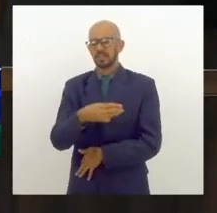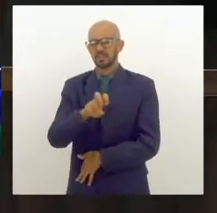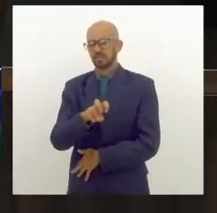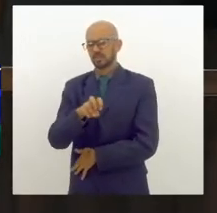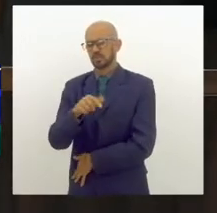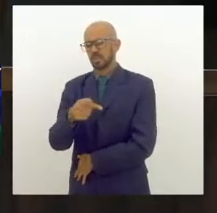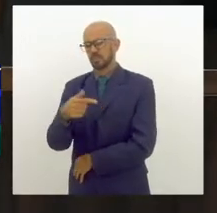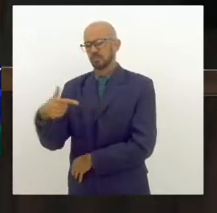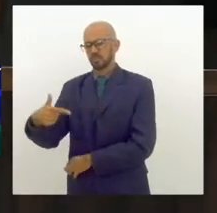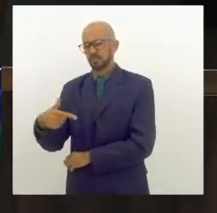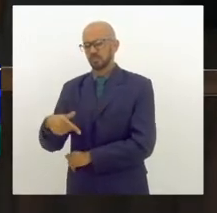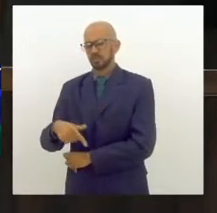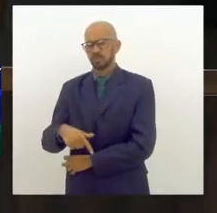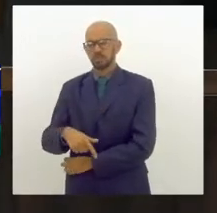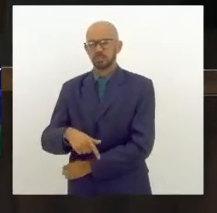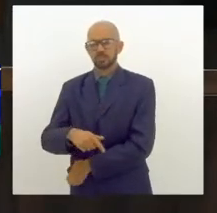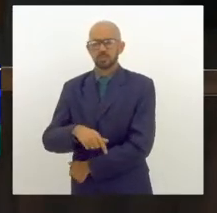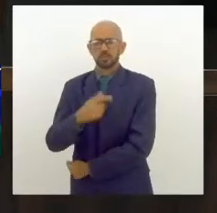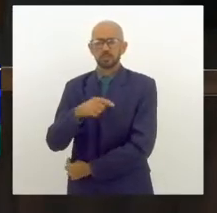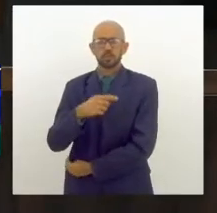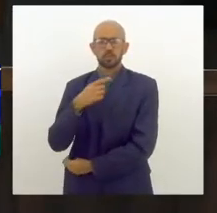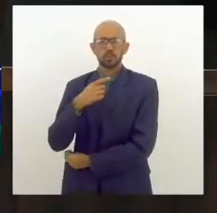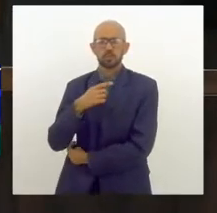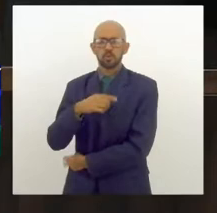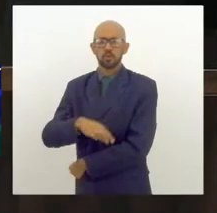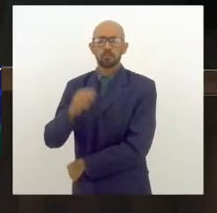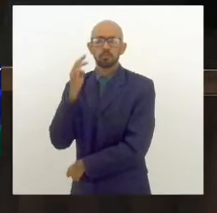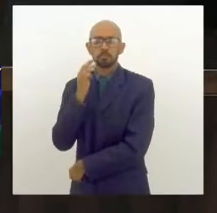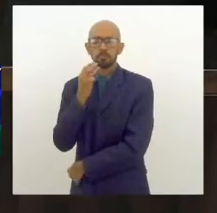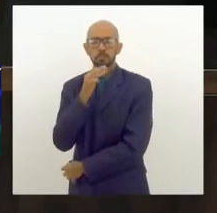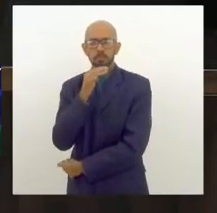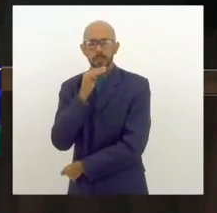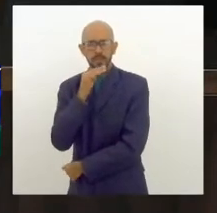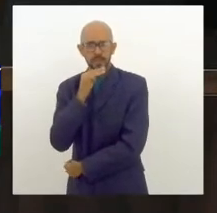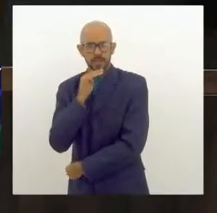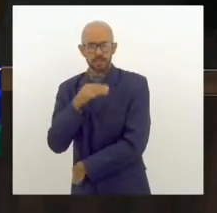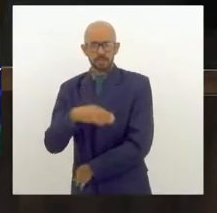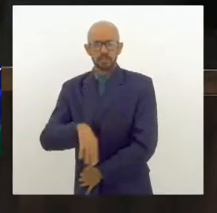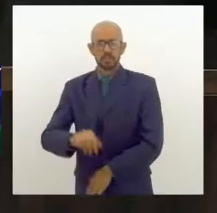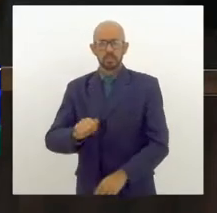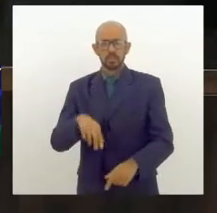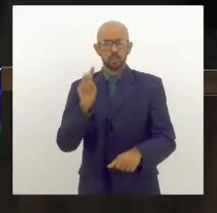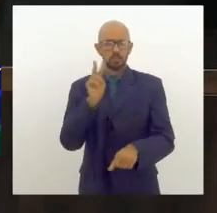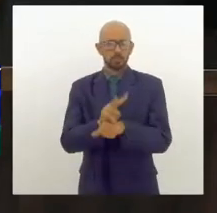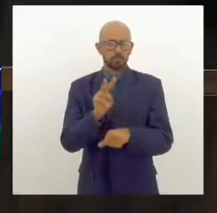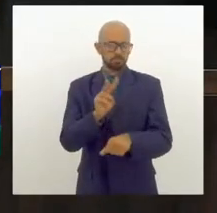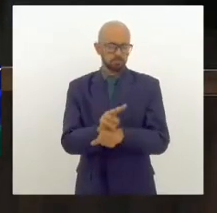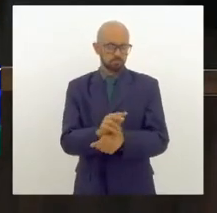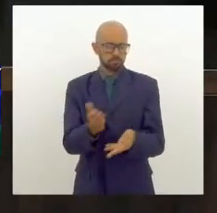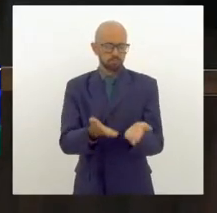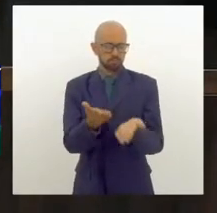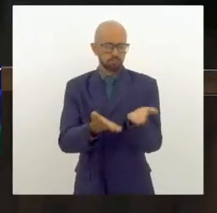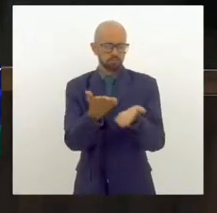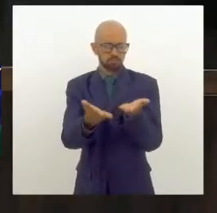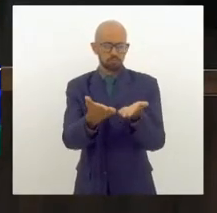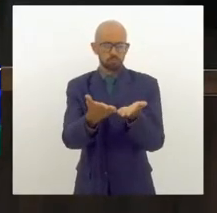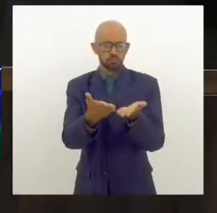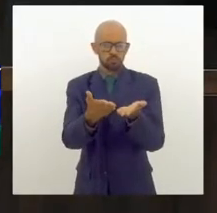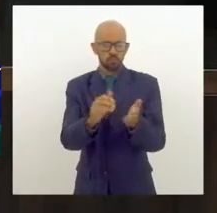de autoria do deputado Chiquinho da Mangueira, que dispõe sobre a criação de programa de tratamento e prevenção à síndrome